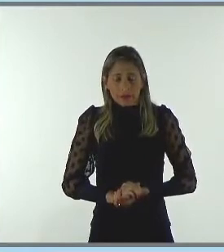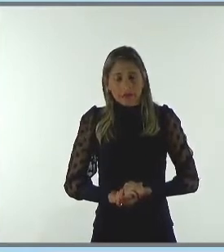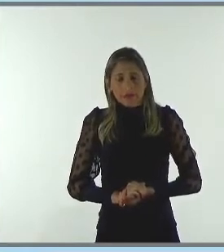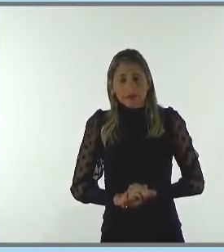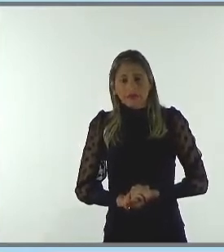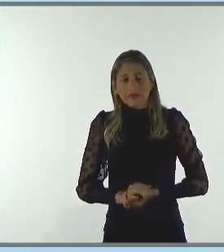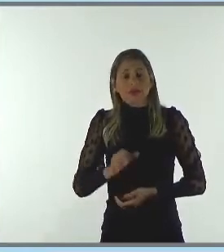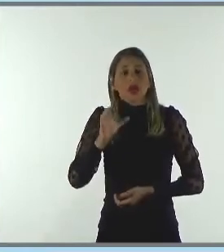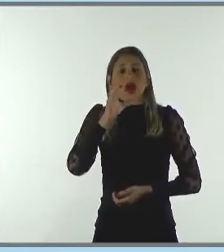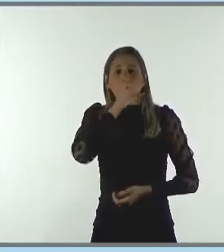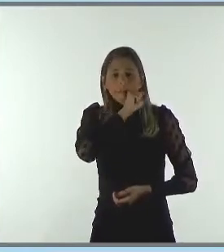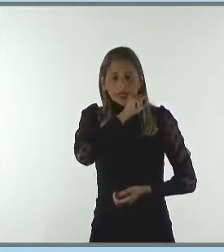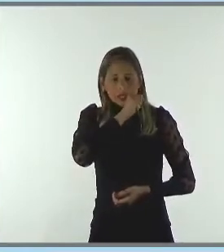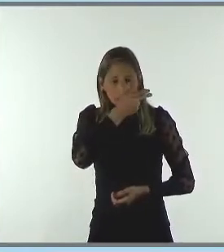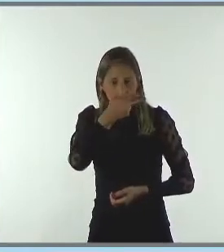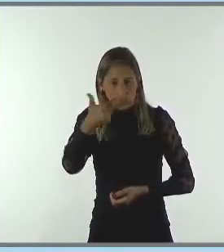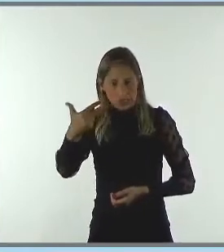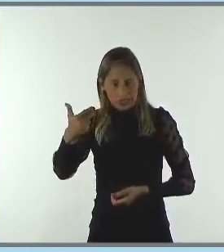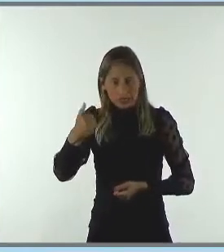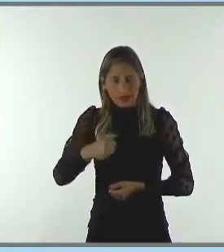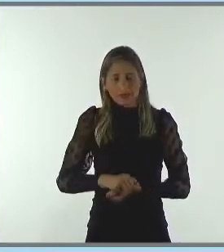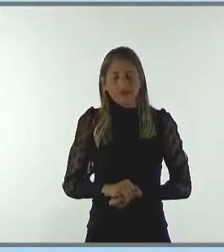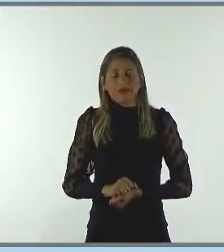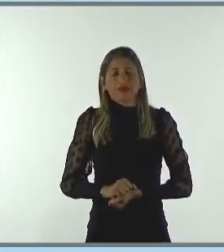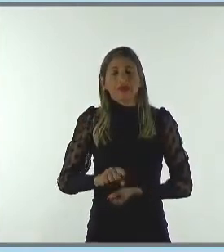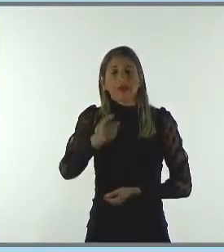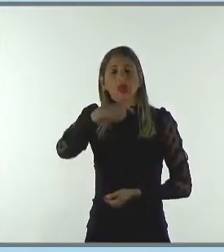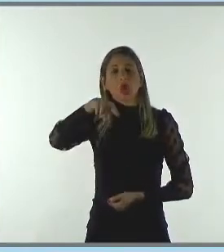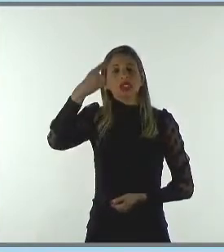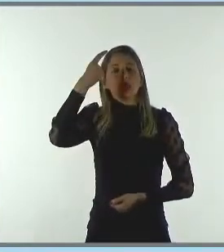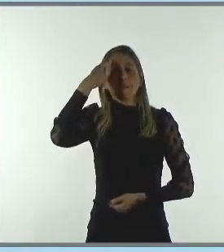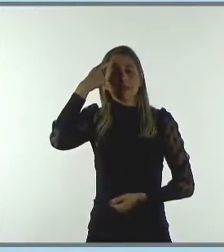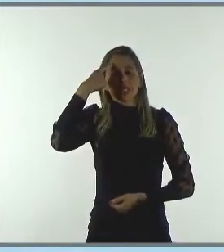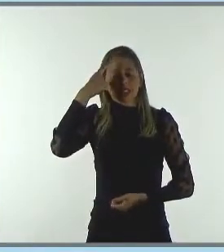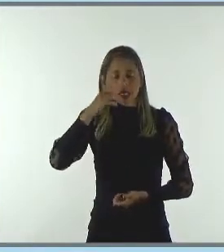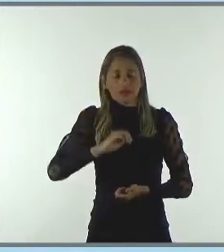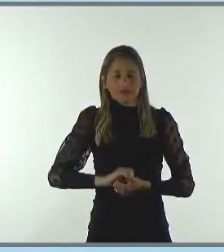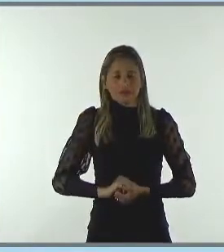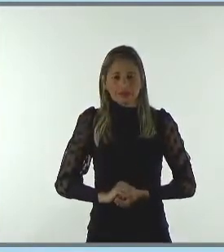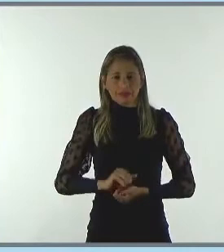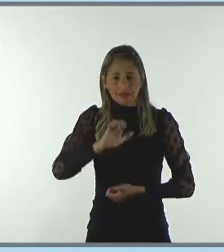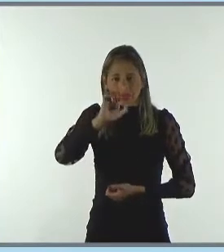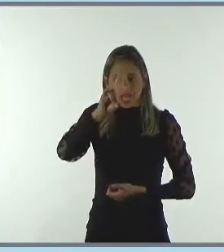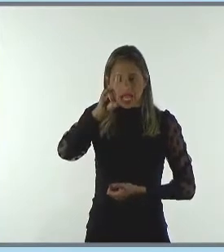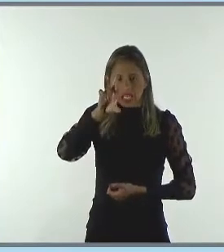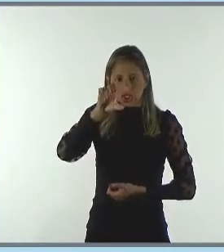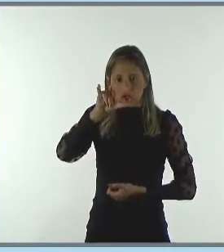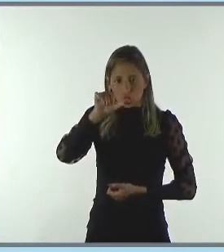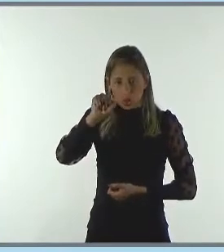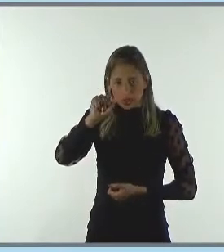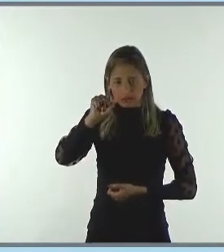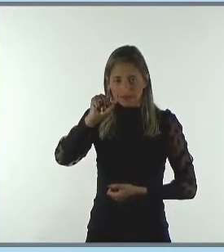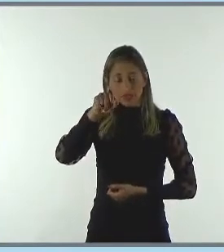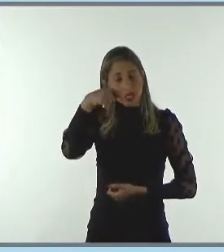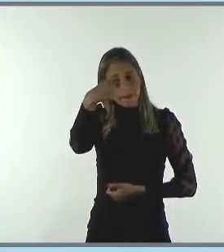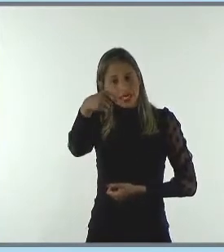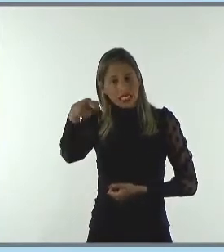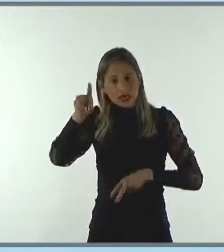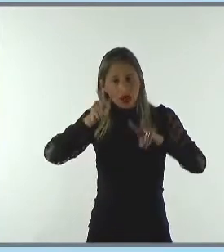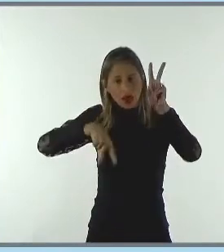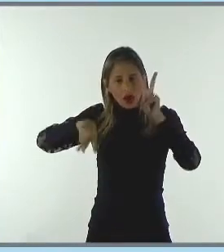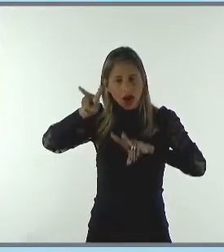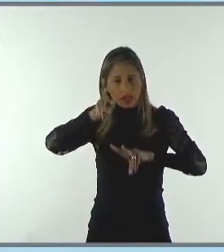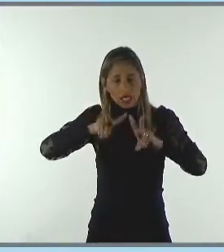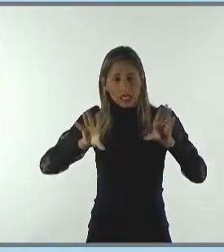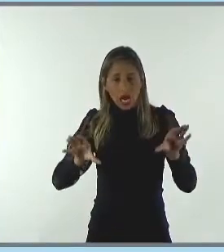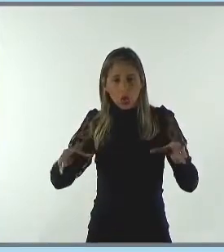rápidas ponderações para a gente pensar como que a editora em si, ela precisa ser analisada num